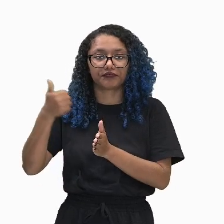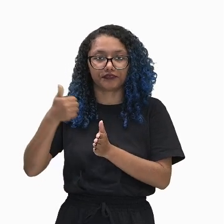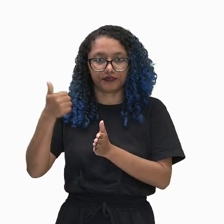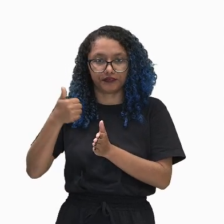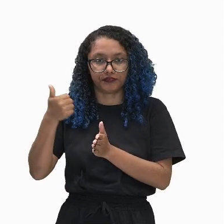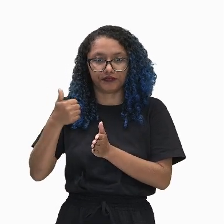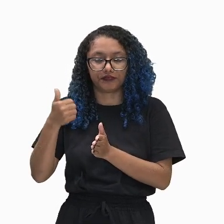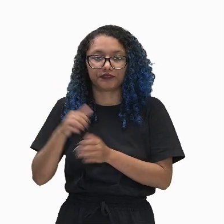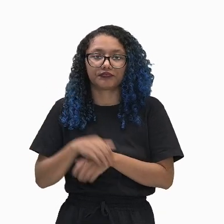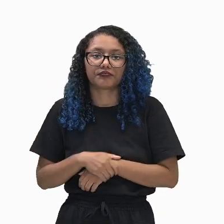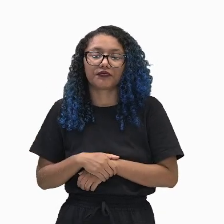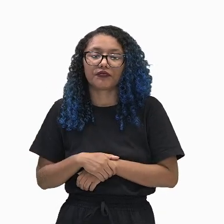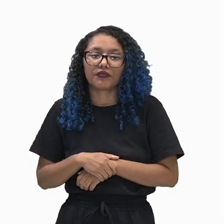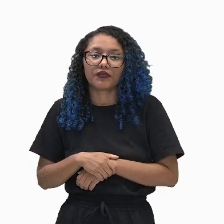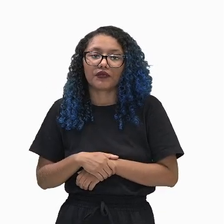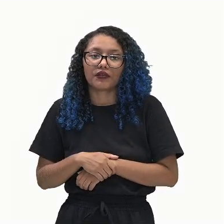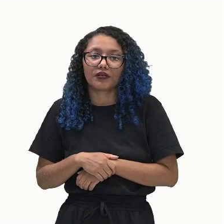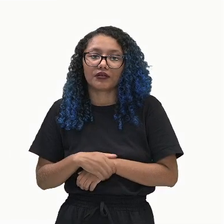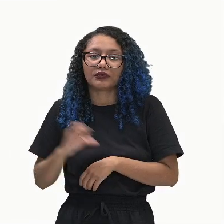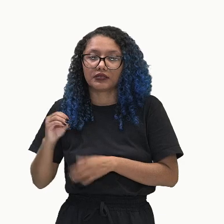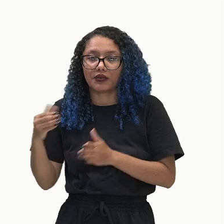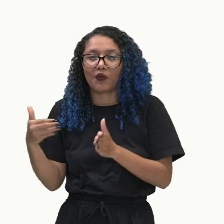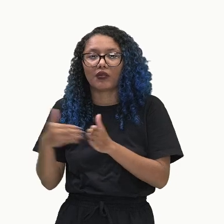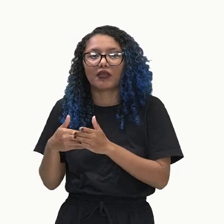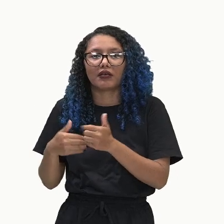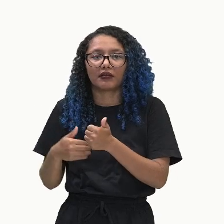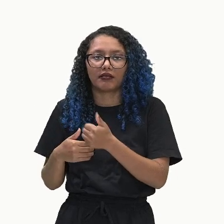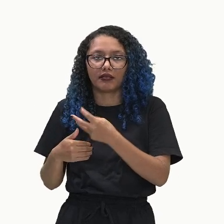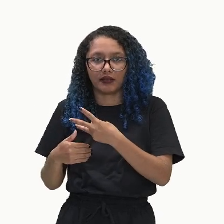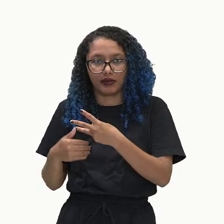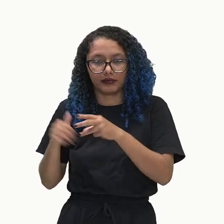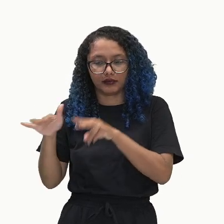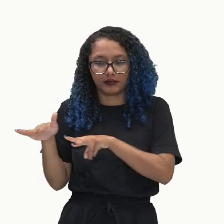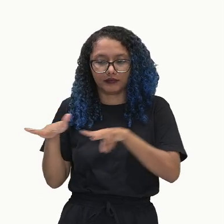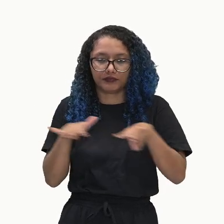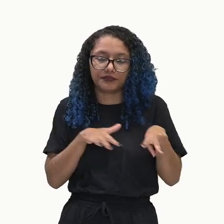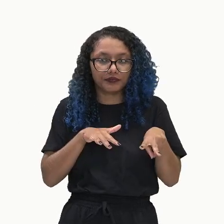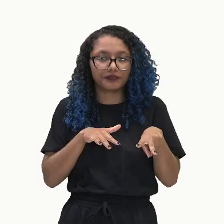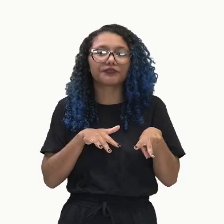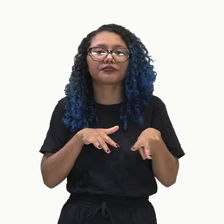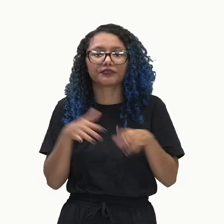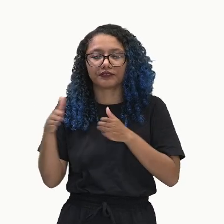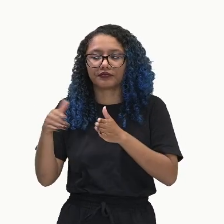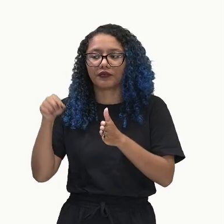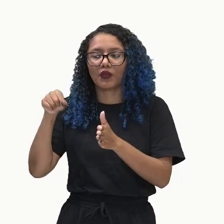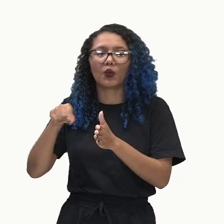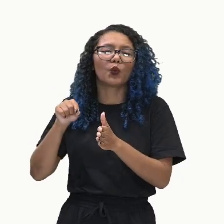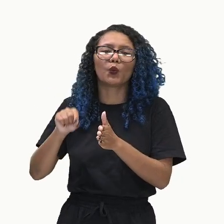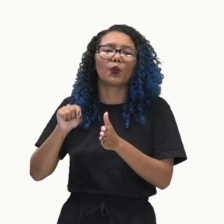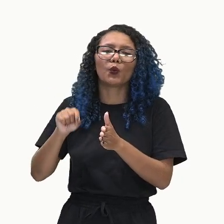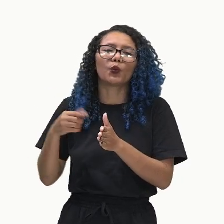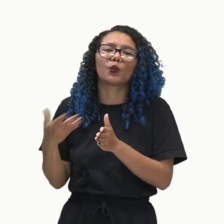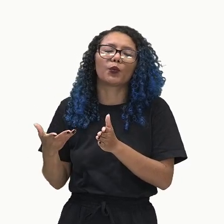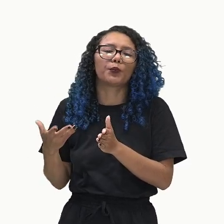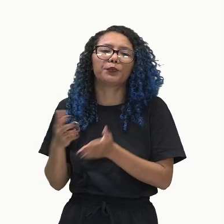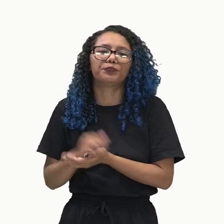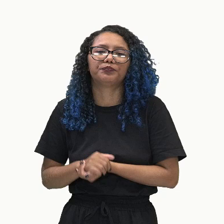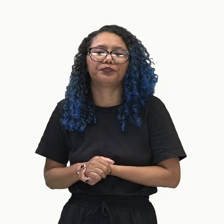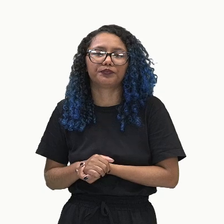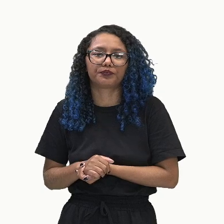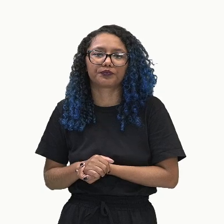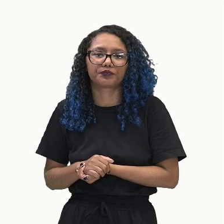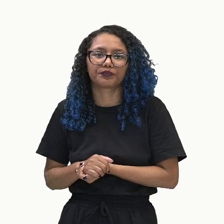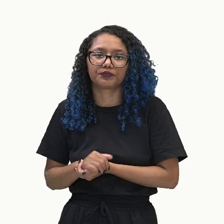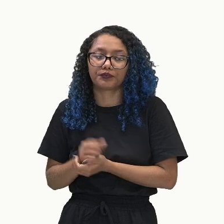duração até 13 semanas. Nesse primeiro momento, nós vamos ter o desenvolvimento embrionário